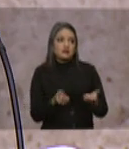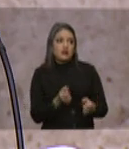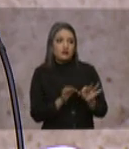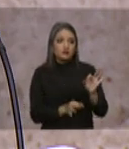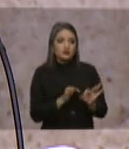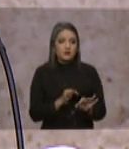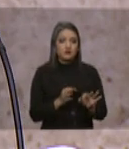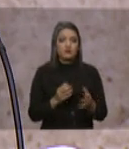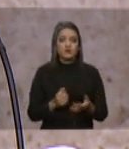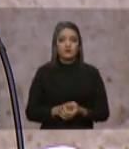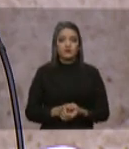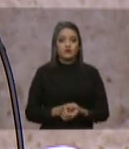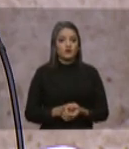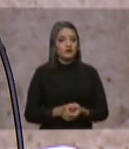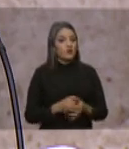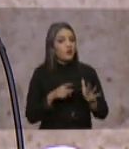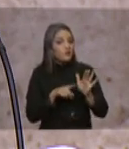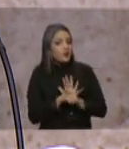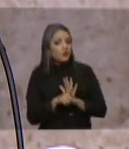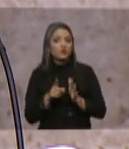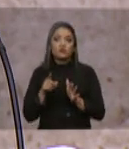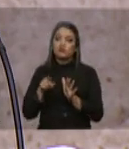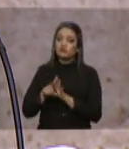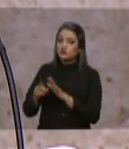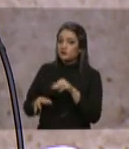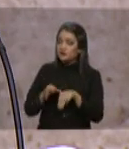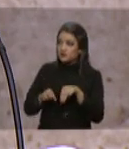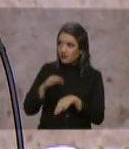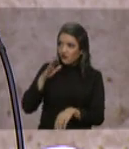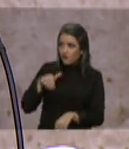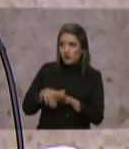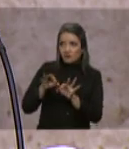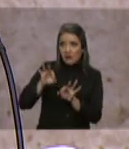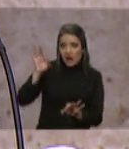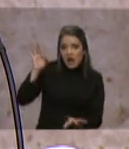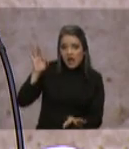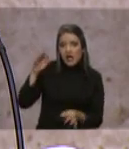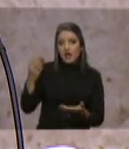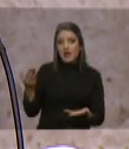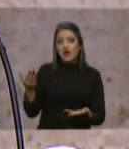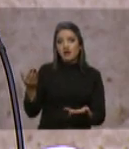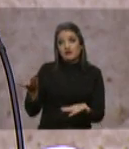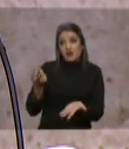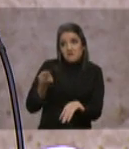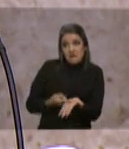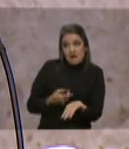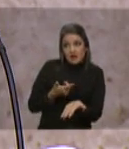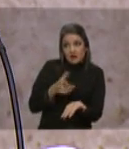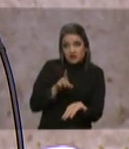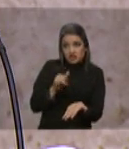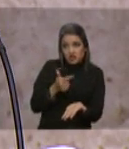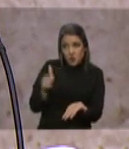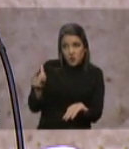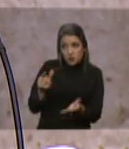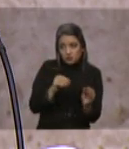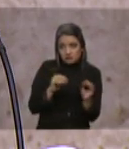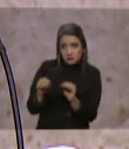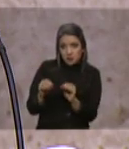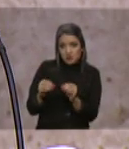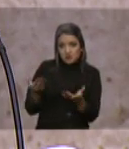eminentes pares se tem votos muito longos a proferir se gostariam que eu designasse uma nova data você poderíamos